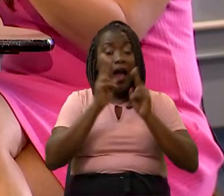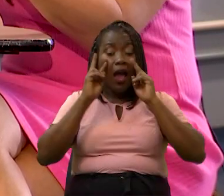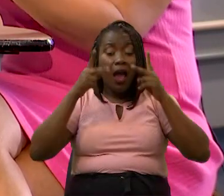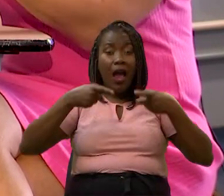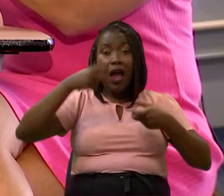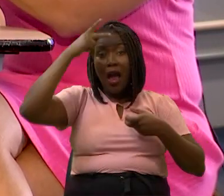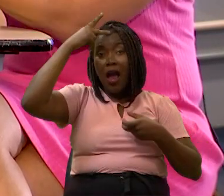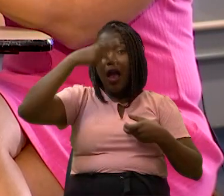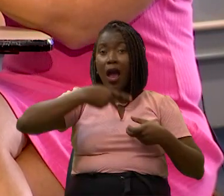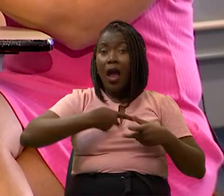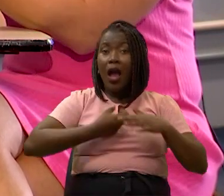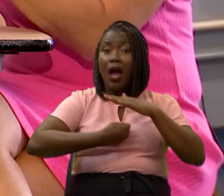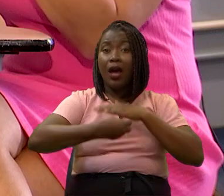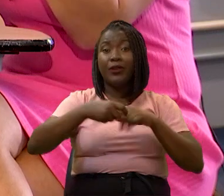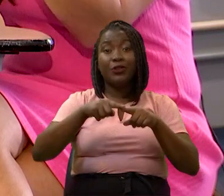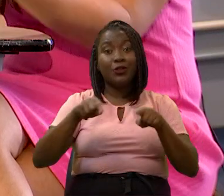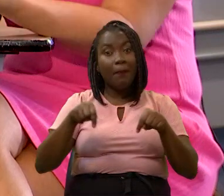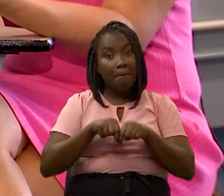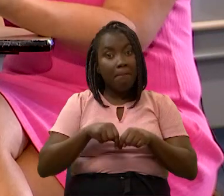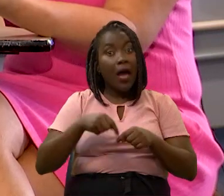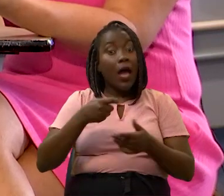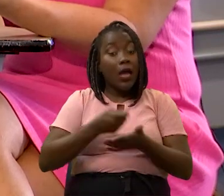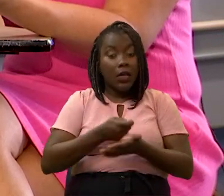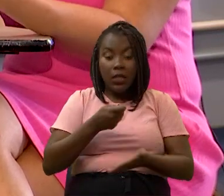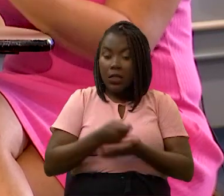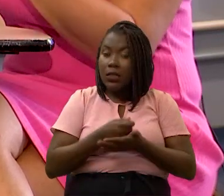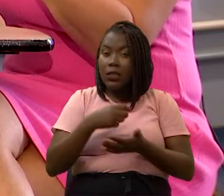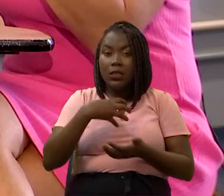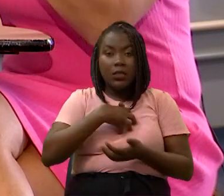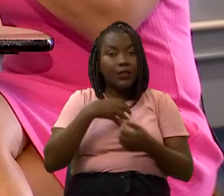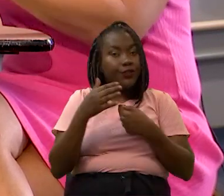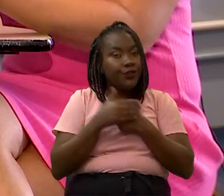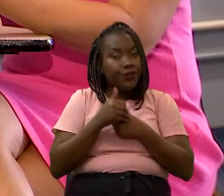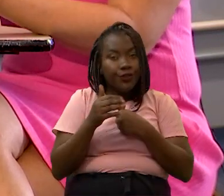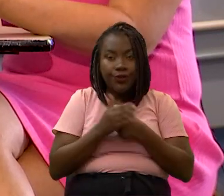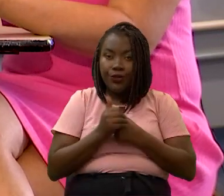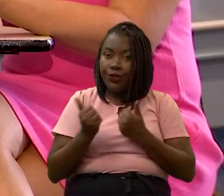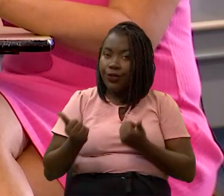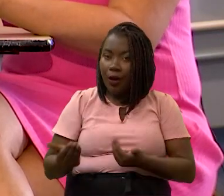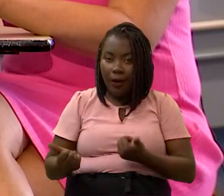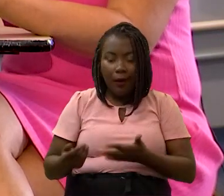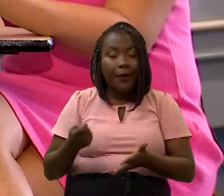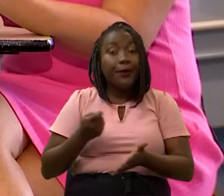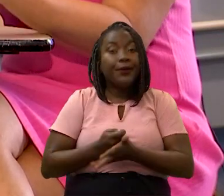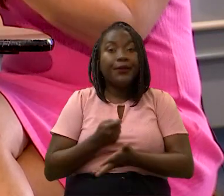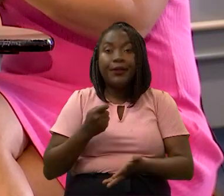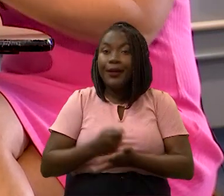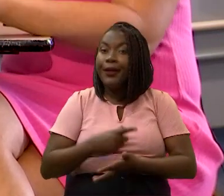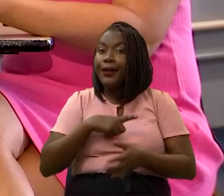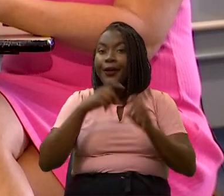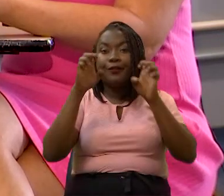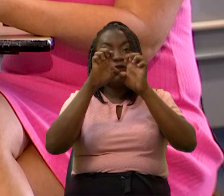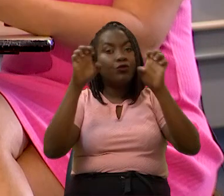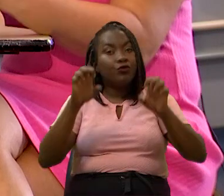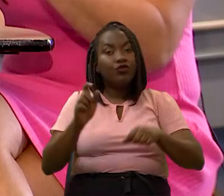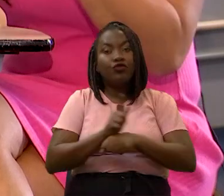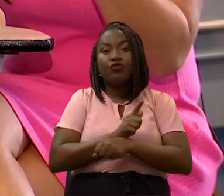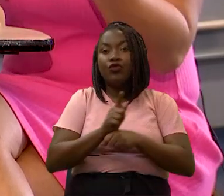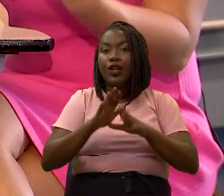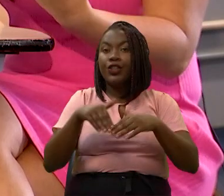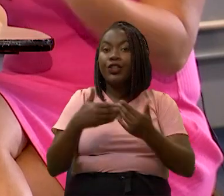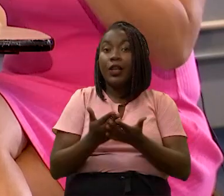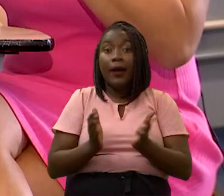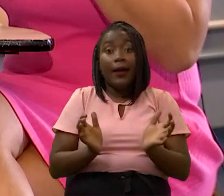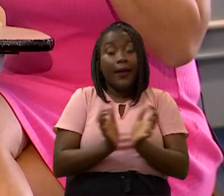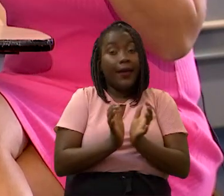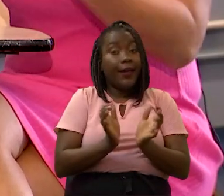estudante se reconhece naquele espaço. Então, a criança tem que se sentir acolhida, ou adolescente. Tem que haver uma estrutura de